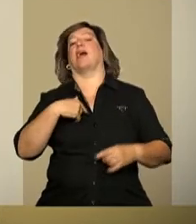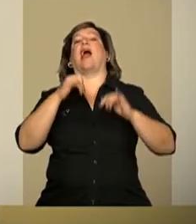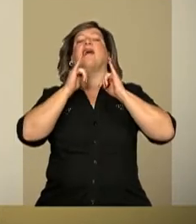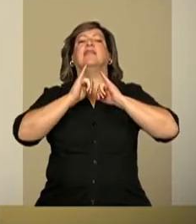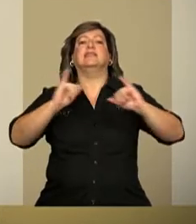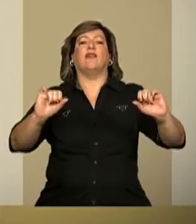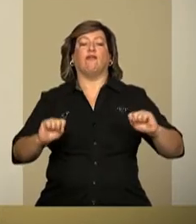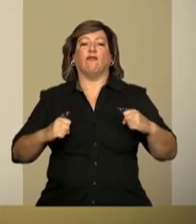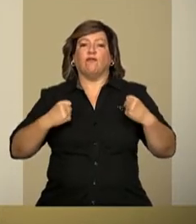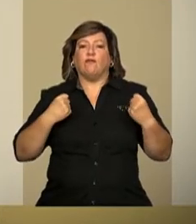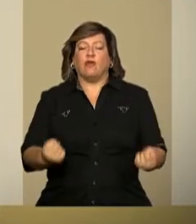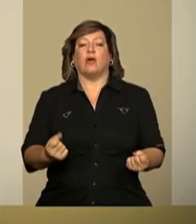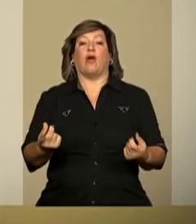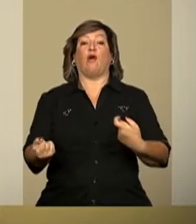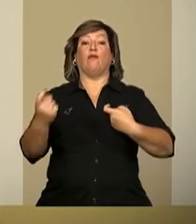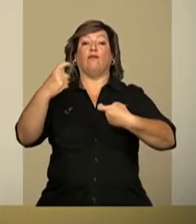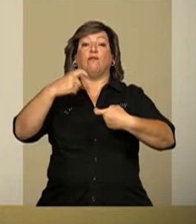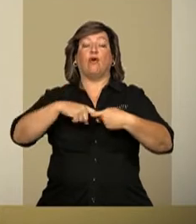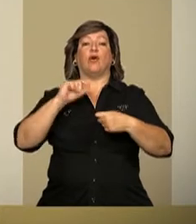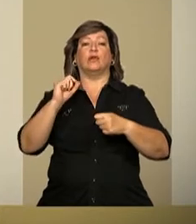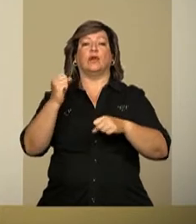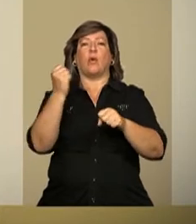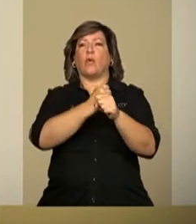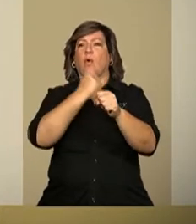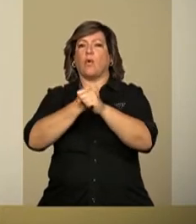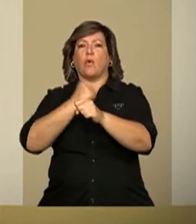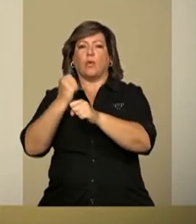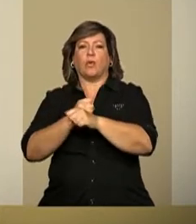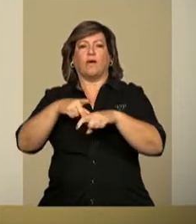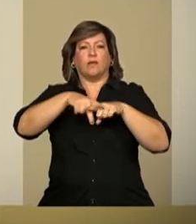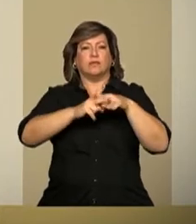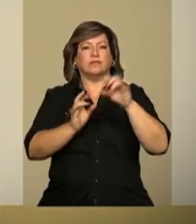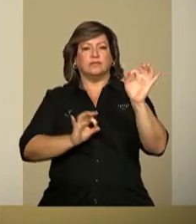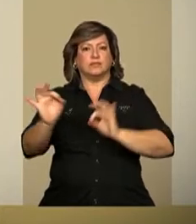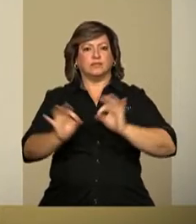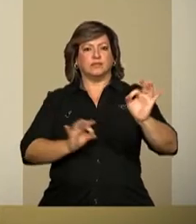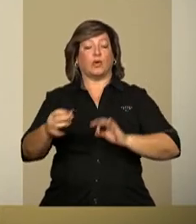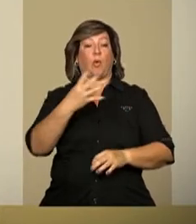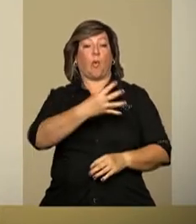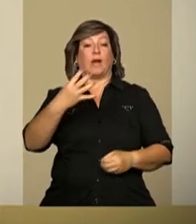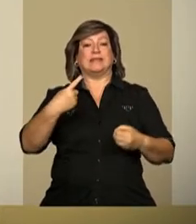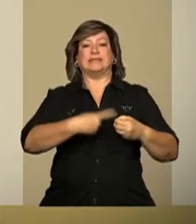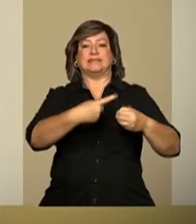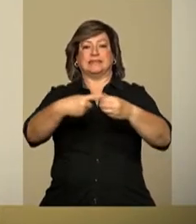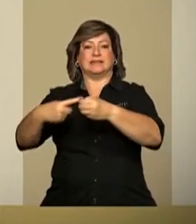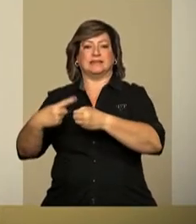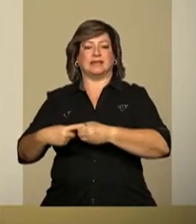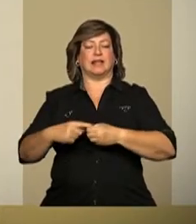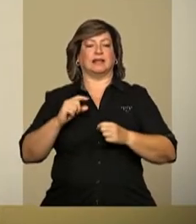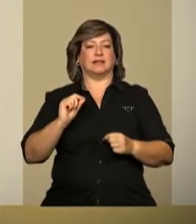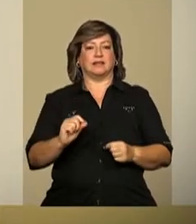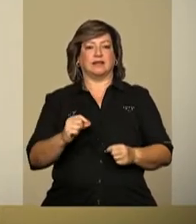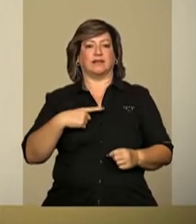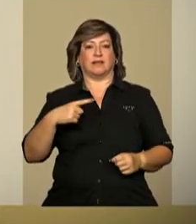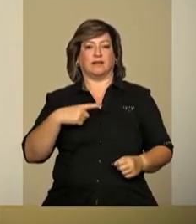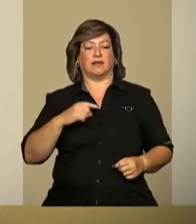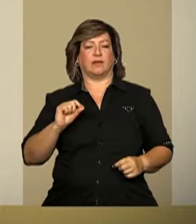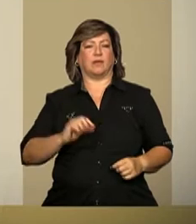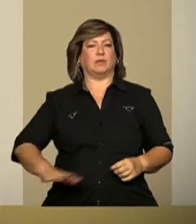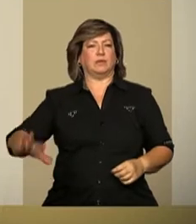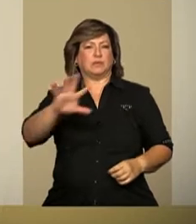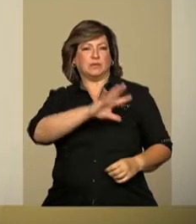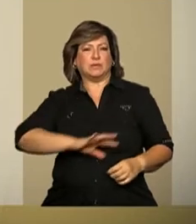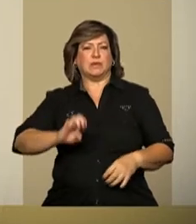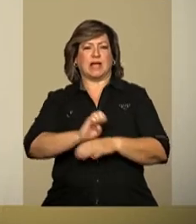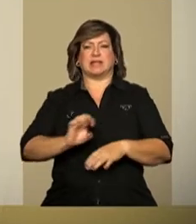para recuperar os monumentos e os edifícios históricos em 44 cidades de 20 estados estas cidades Luciano foram